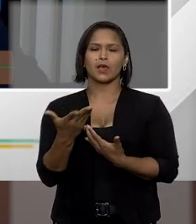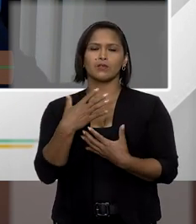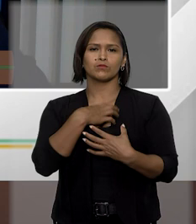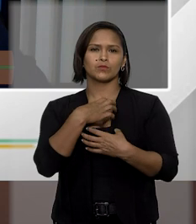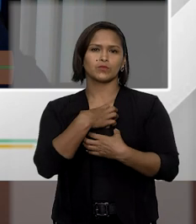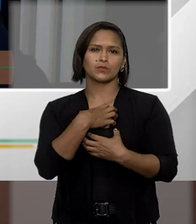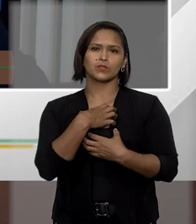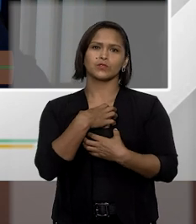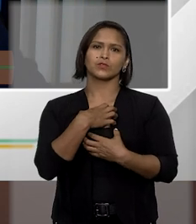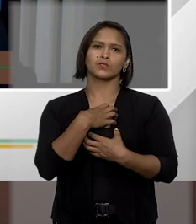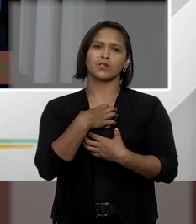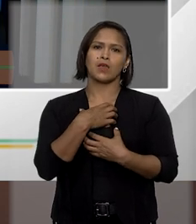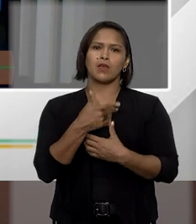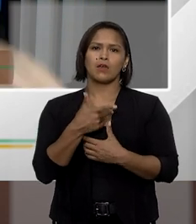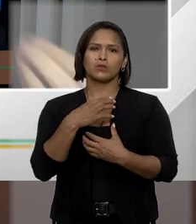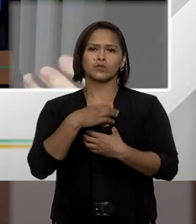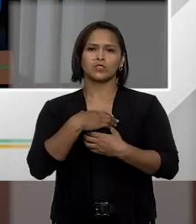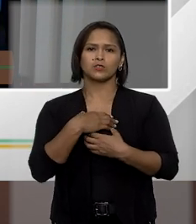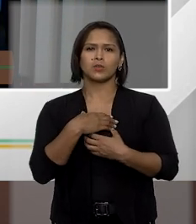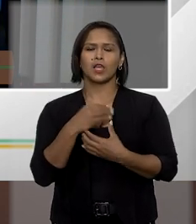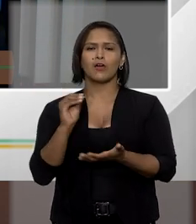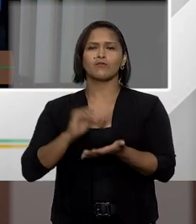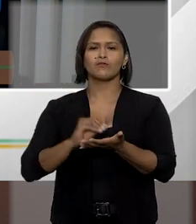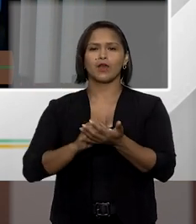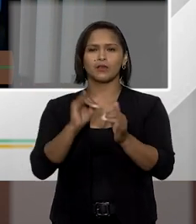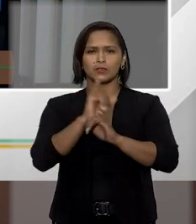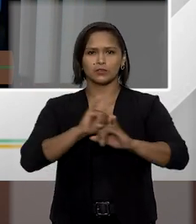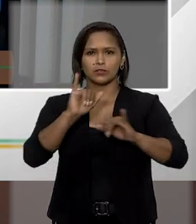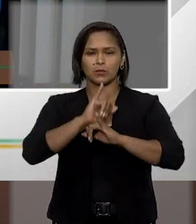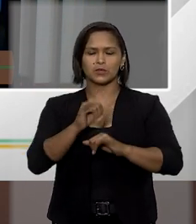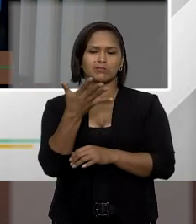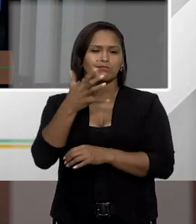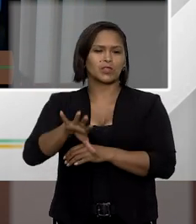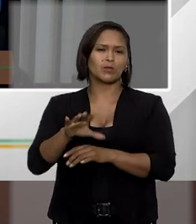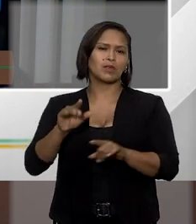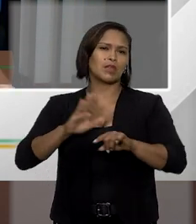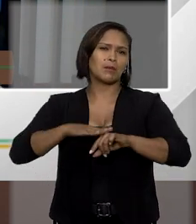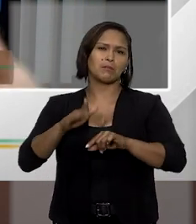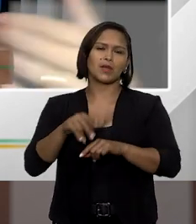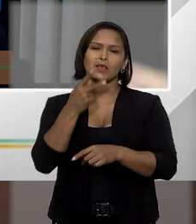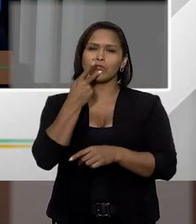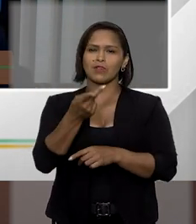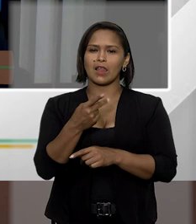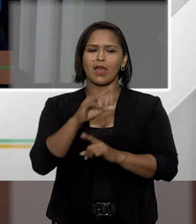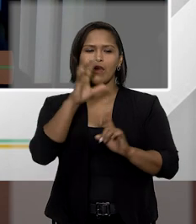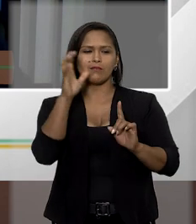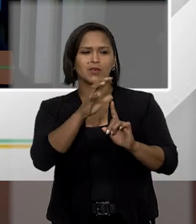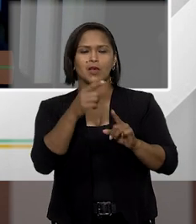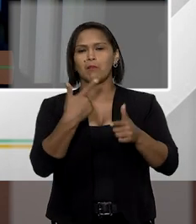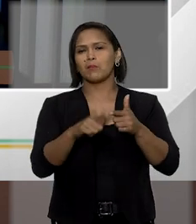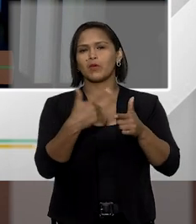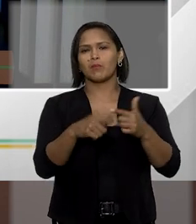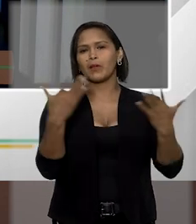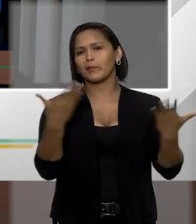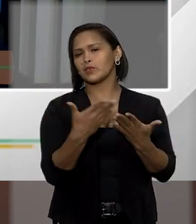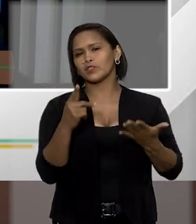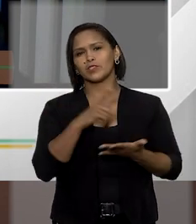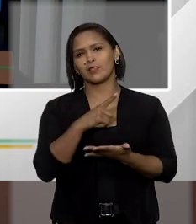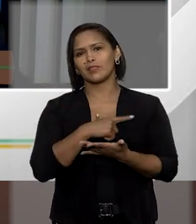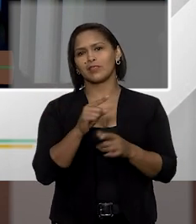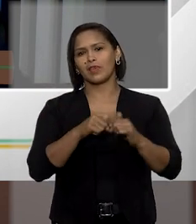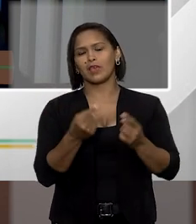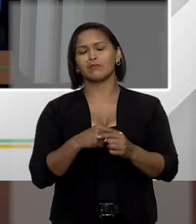um sentimento de desalento da população de não querer mais tocar no assunto ou de não encarar esses problemas